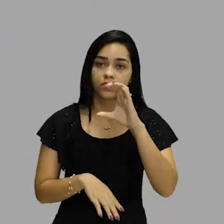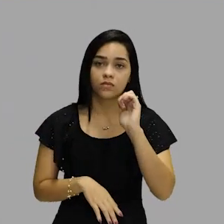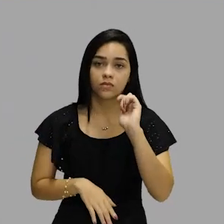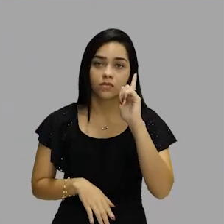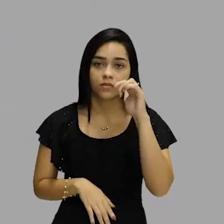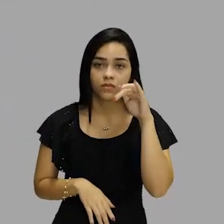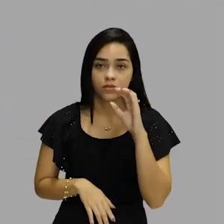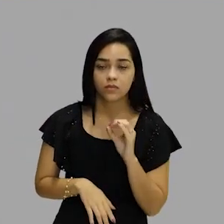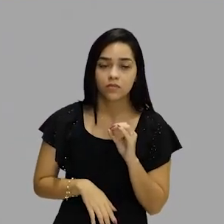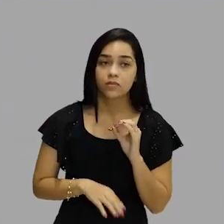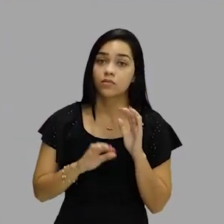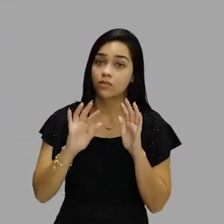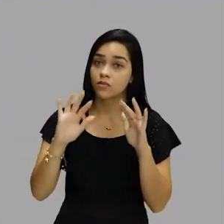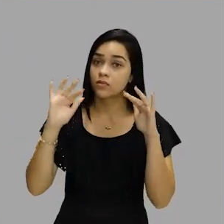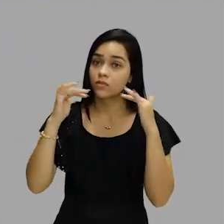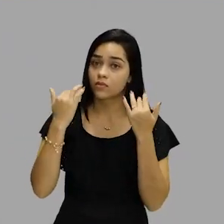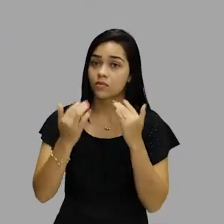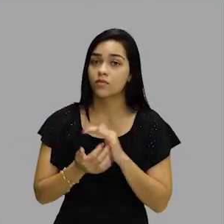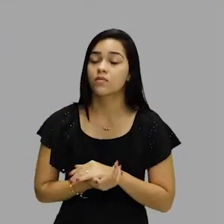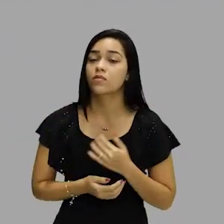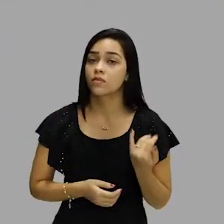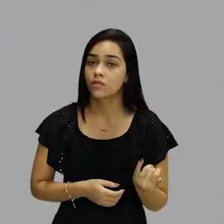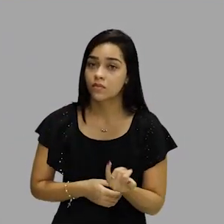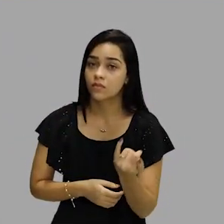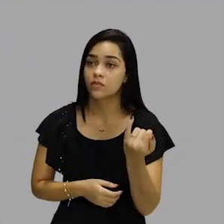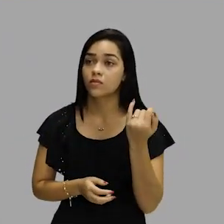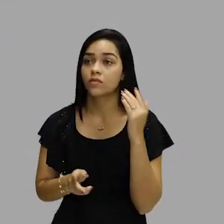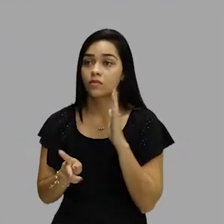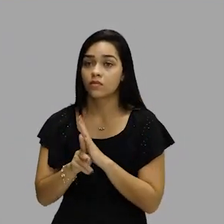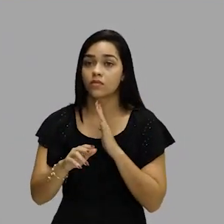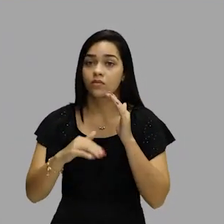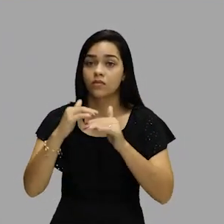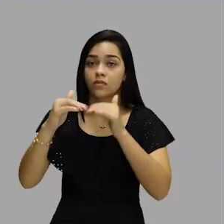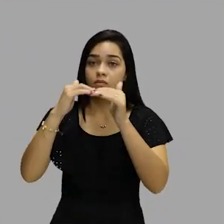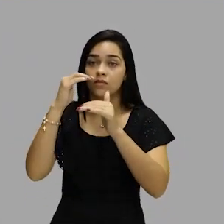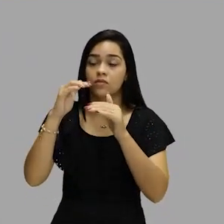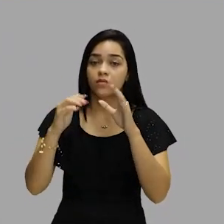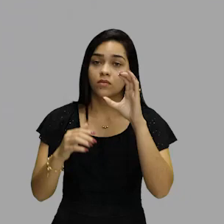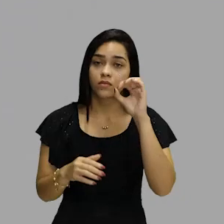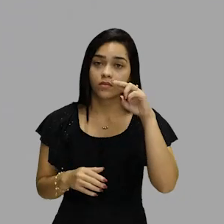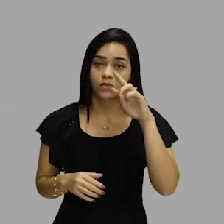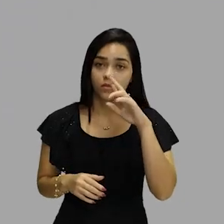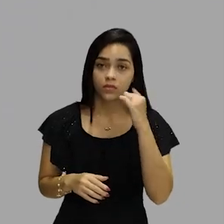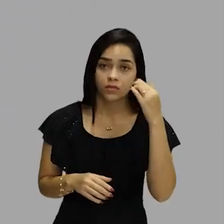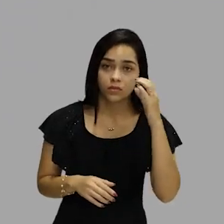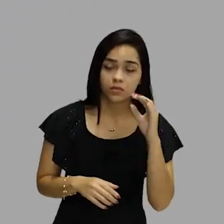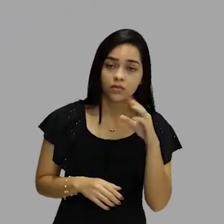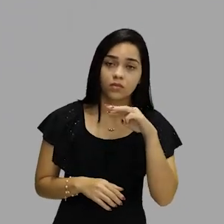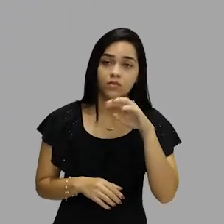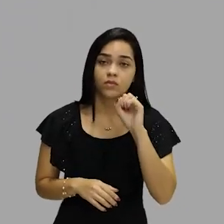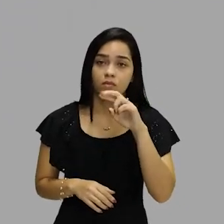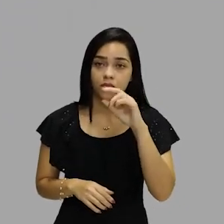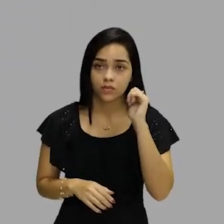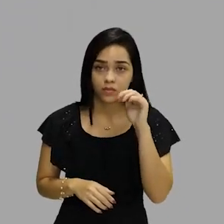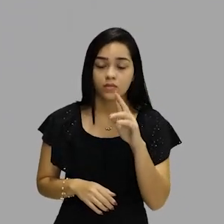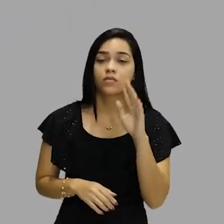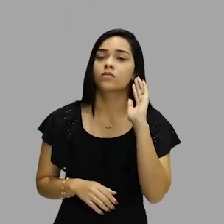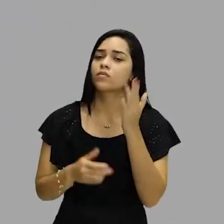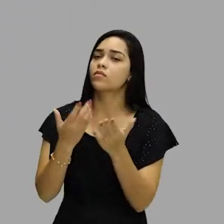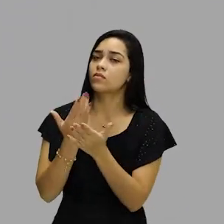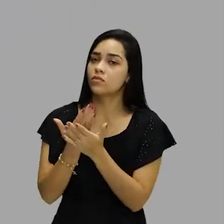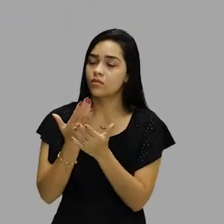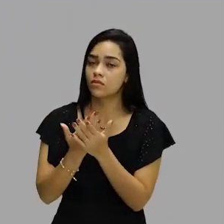cálcio. Olha só, o cálcio é importante aqui para o processo de contração muscular. Já estudamos na aula